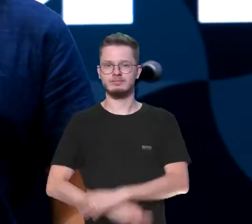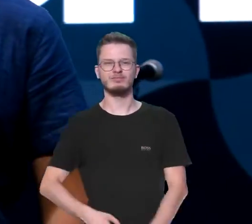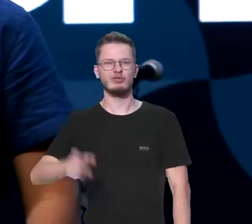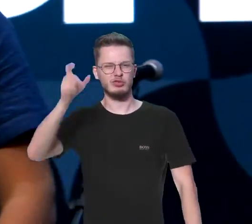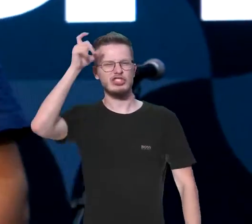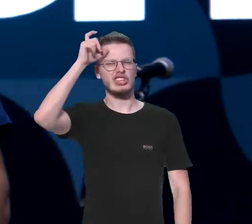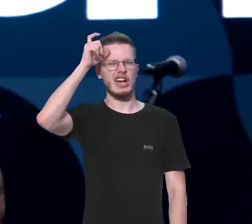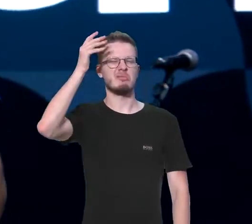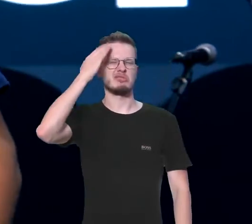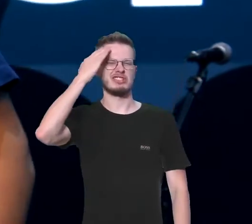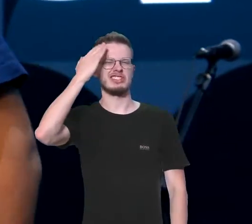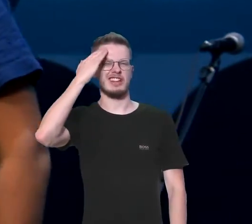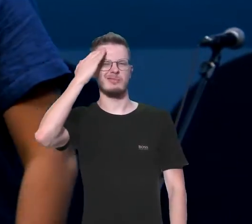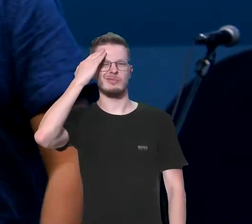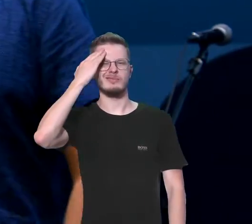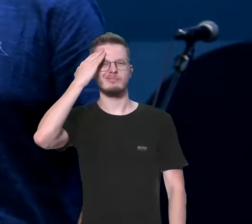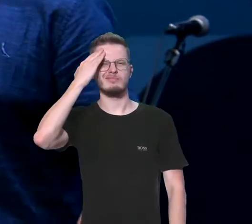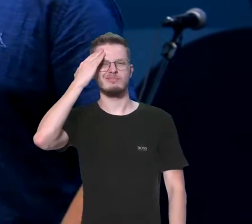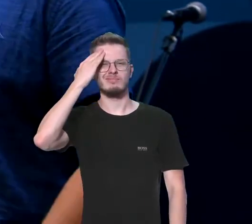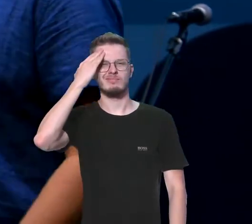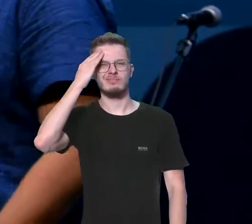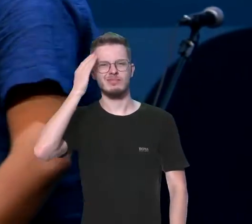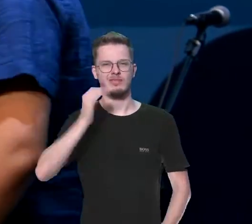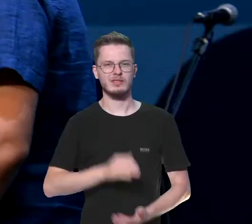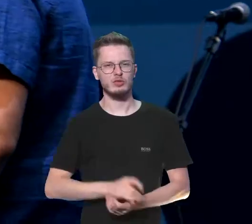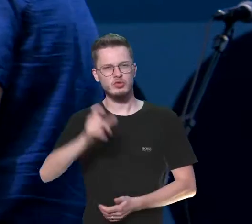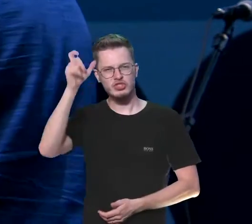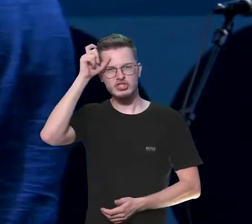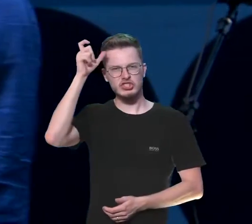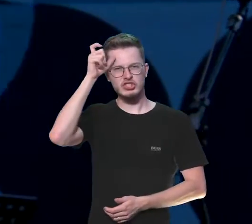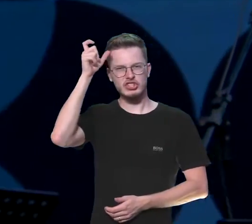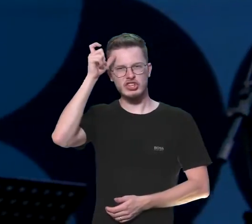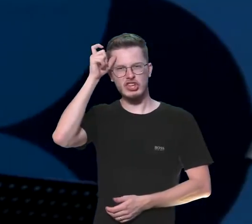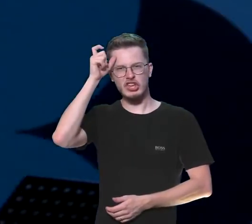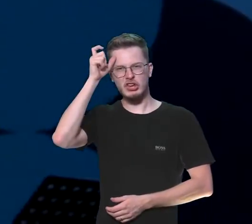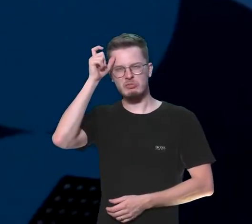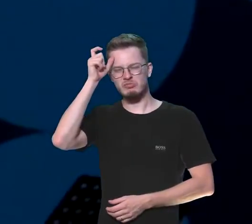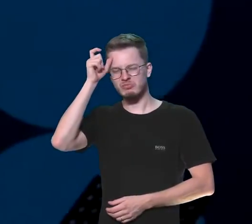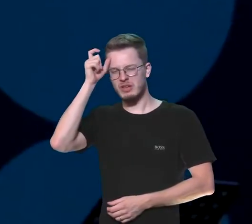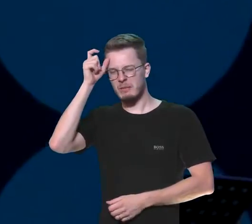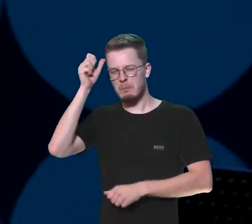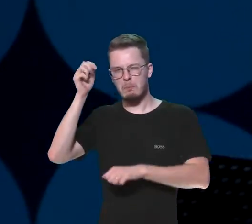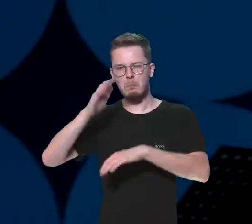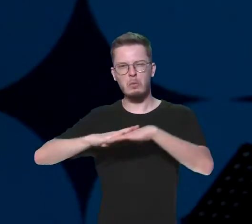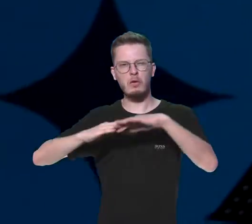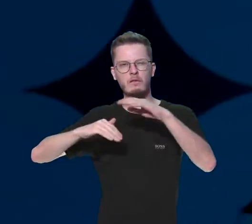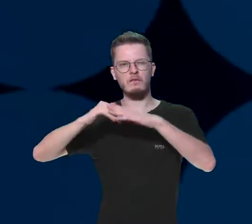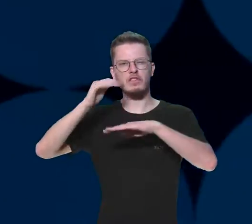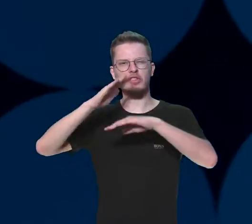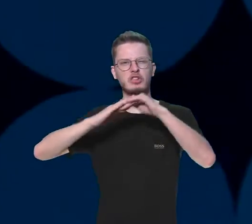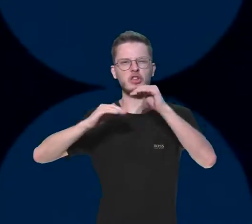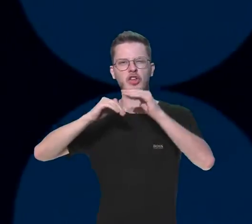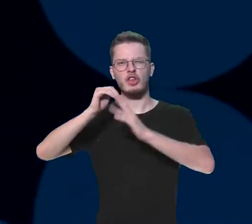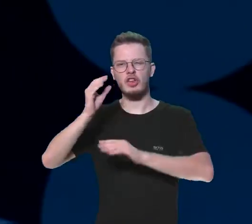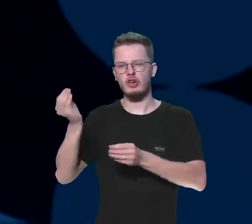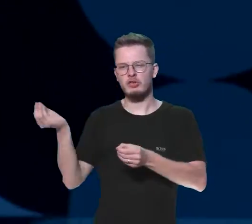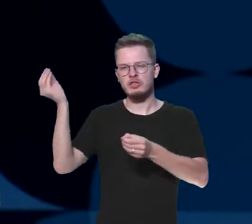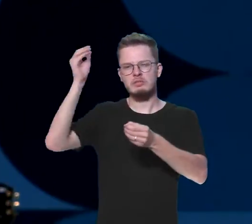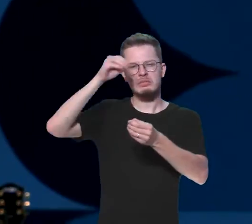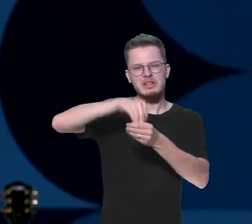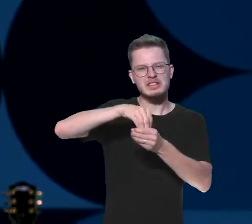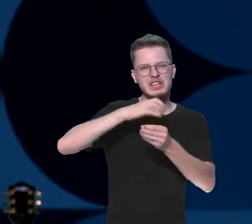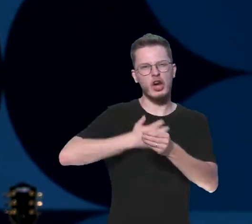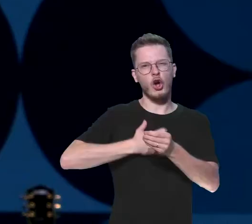sabe disso tão bem que ele é especialista em implantar sentimentos assim no seio da igreja. E quando a gente